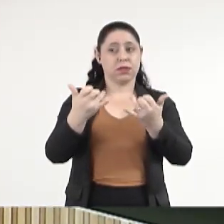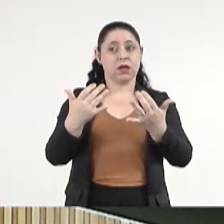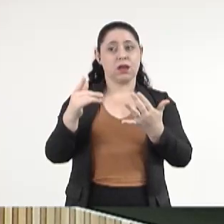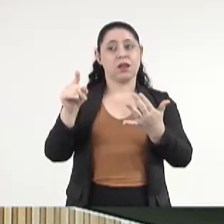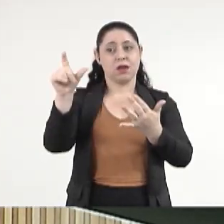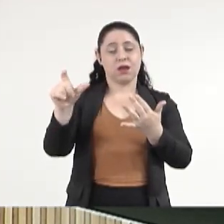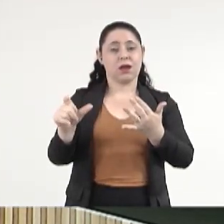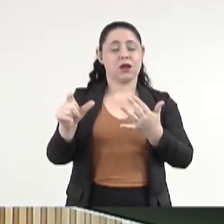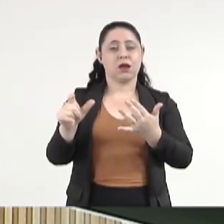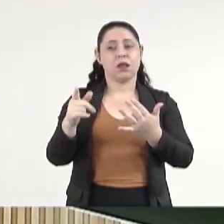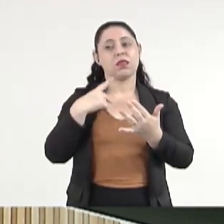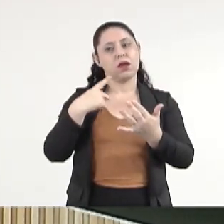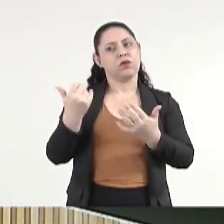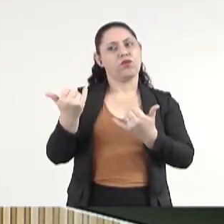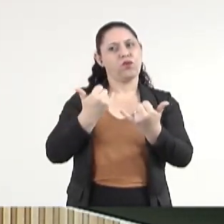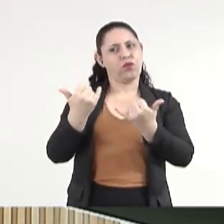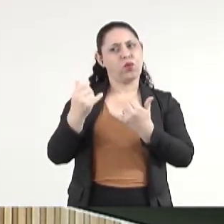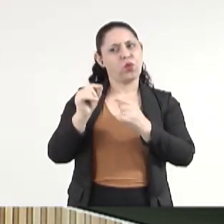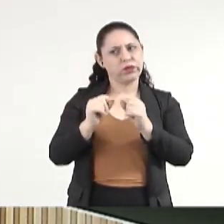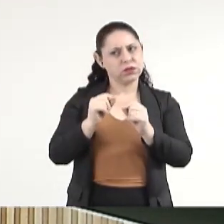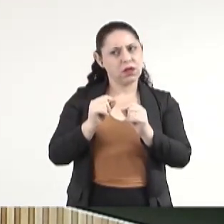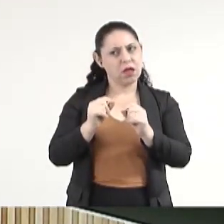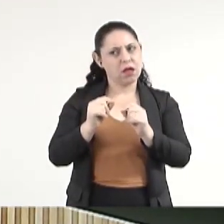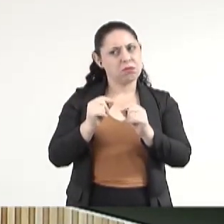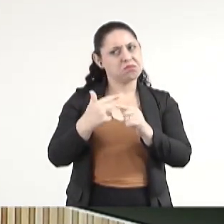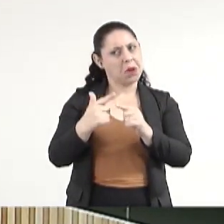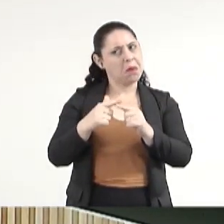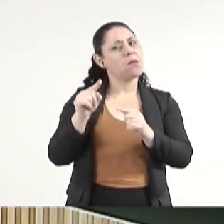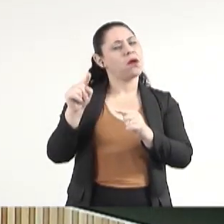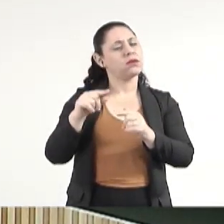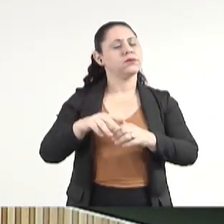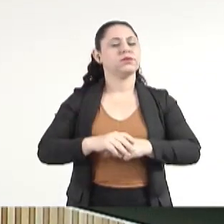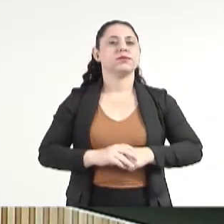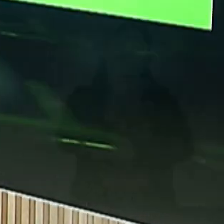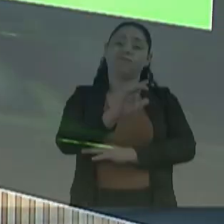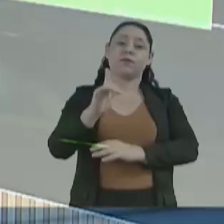parlamentar, há relatos de insalubridade na unidade.